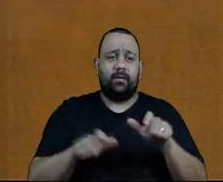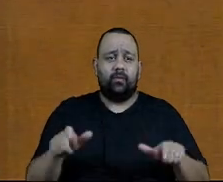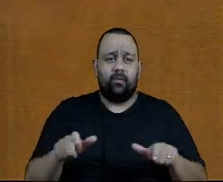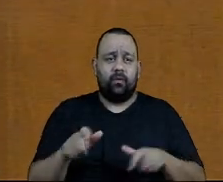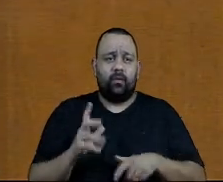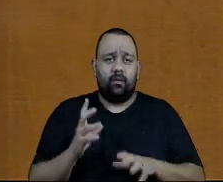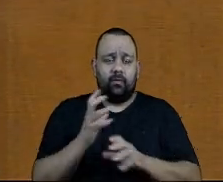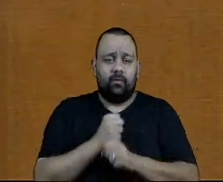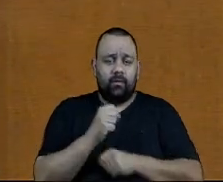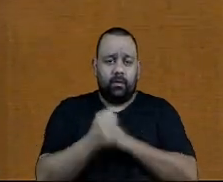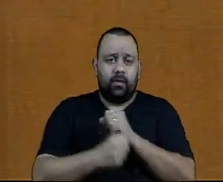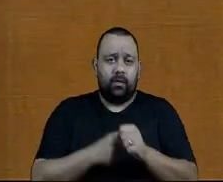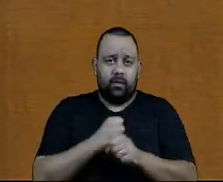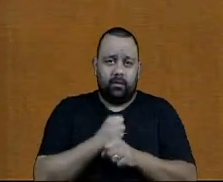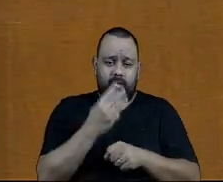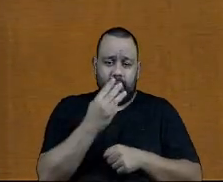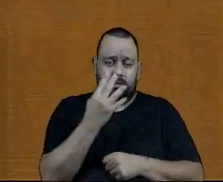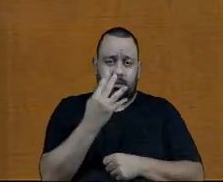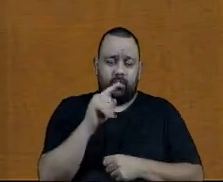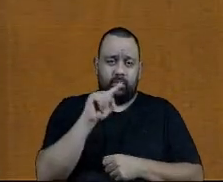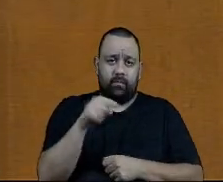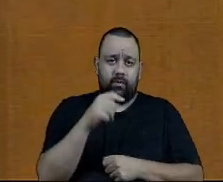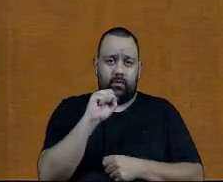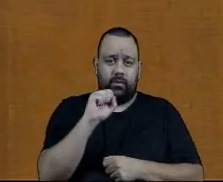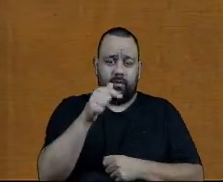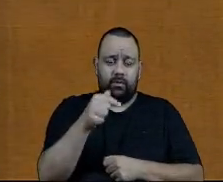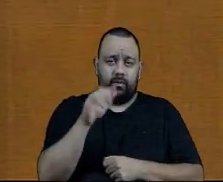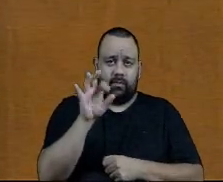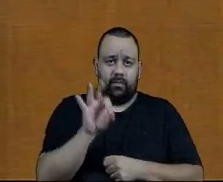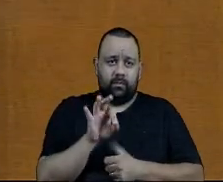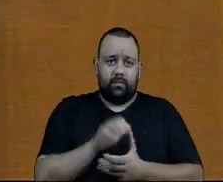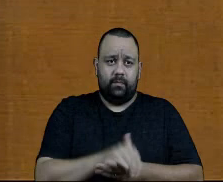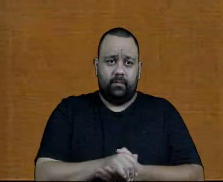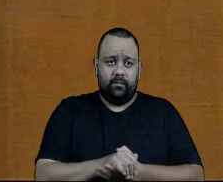a despesa com pessoal, fechou o ano com